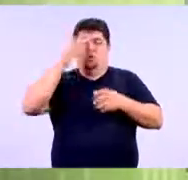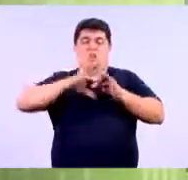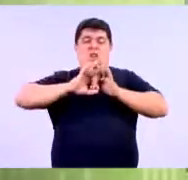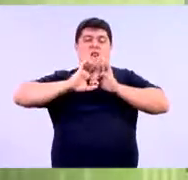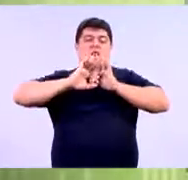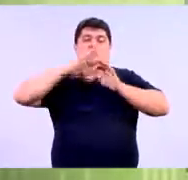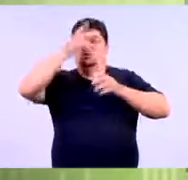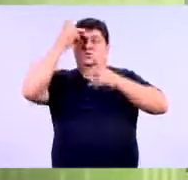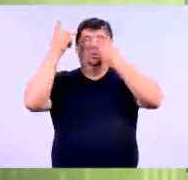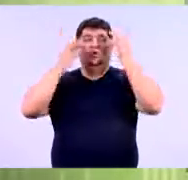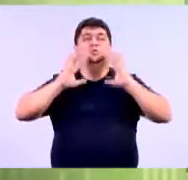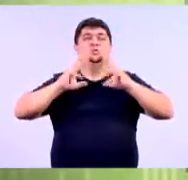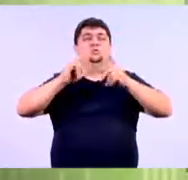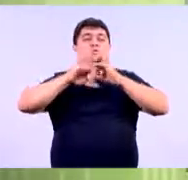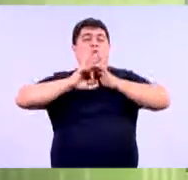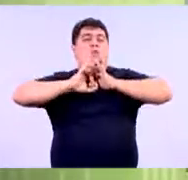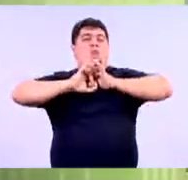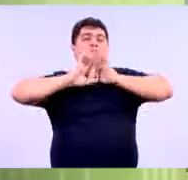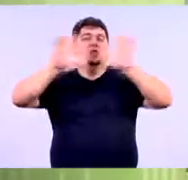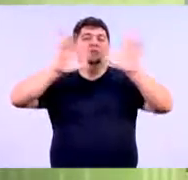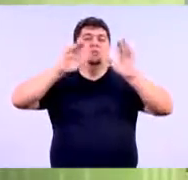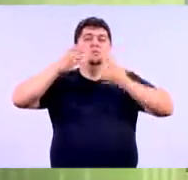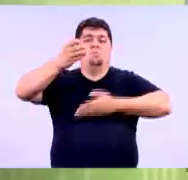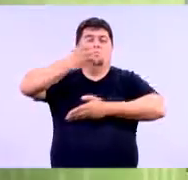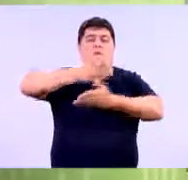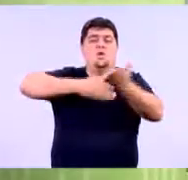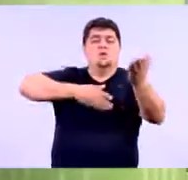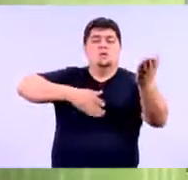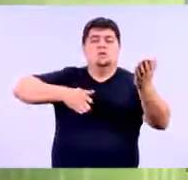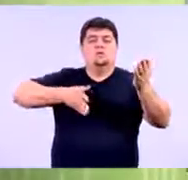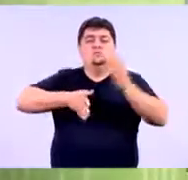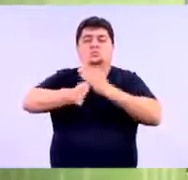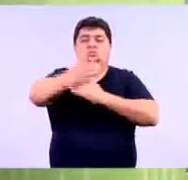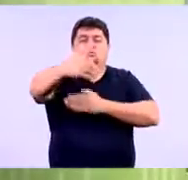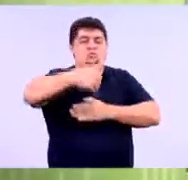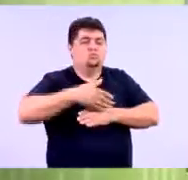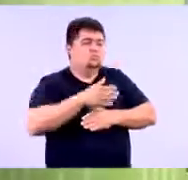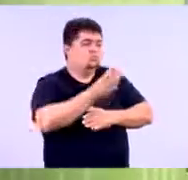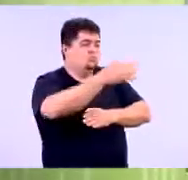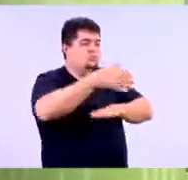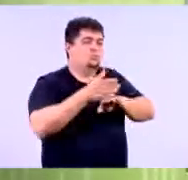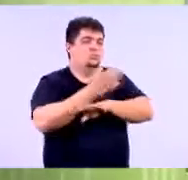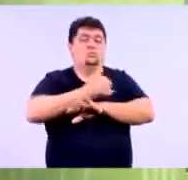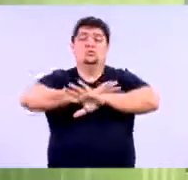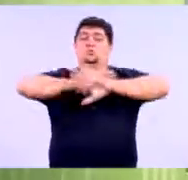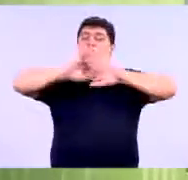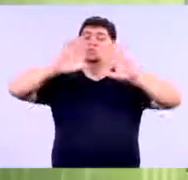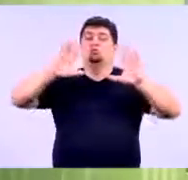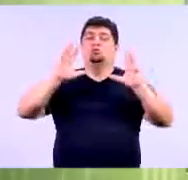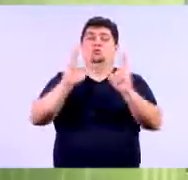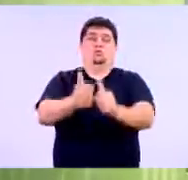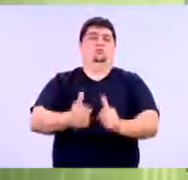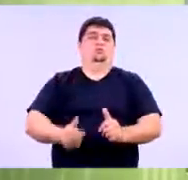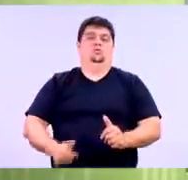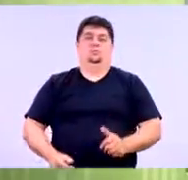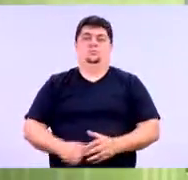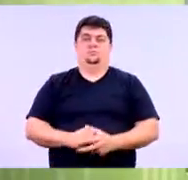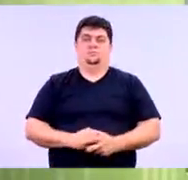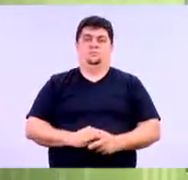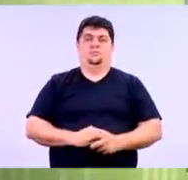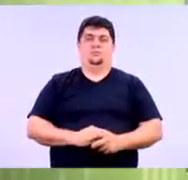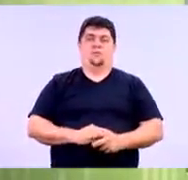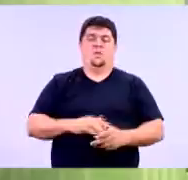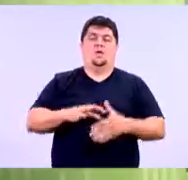o cidadão, a liberdade de ir e vir, ela sempre pregoou isso para nós. Então não é essa a situação.